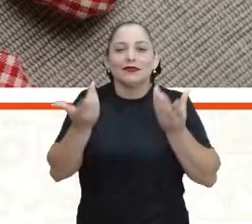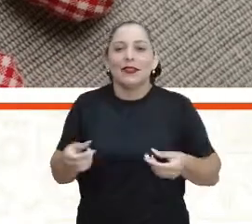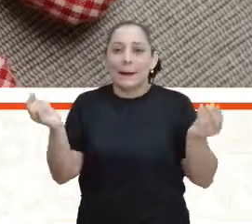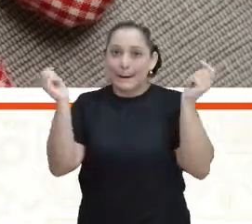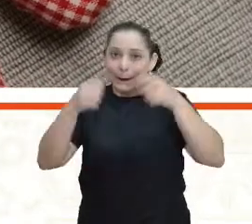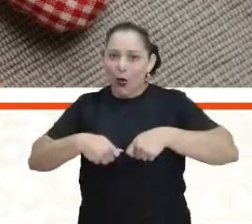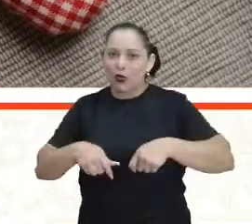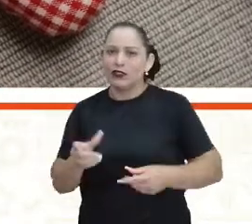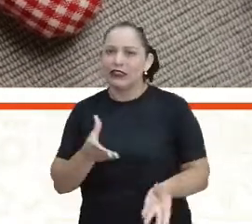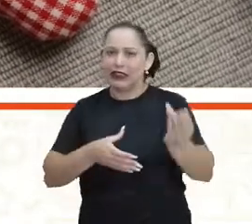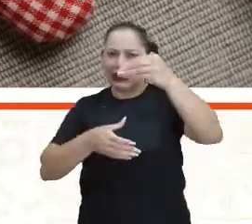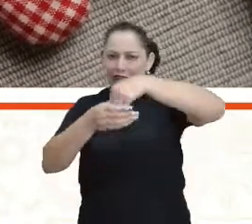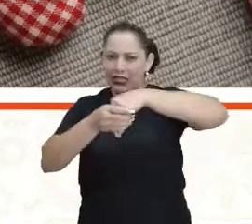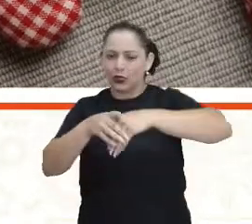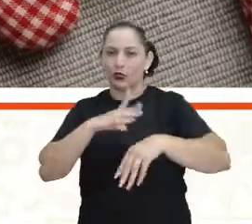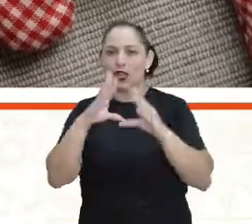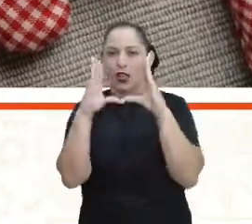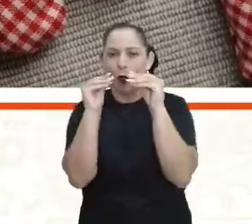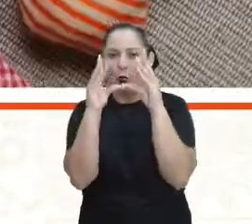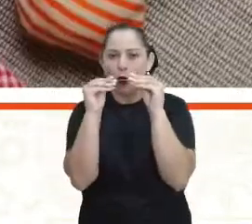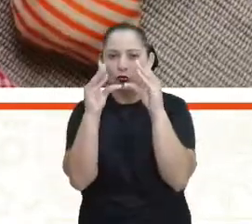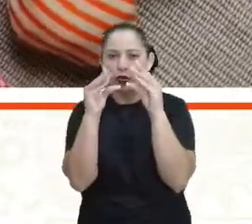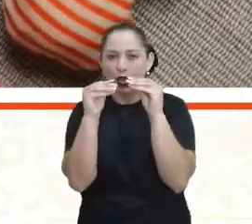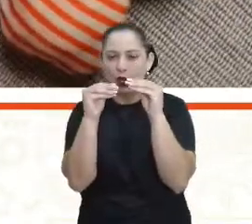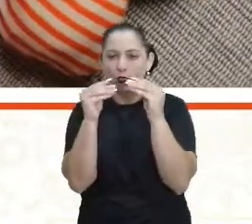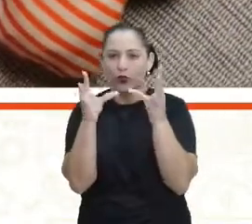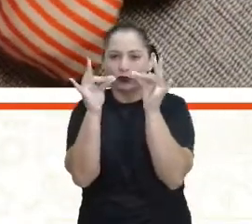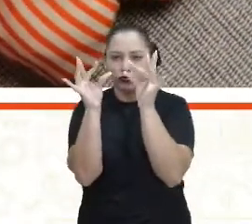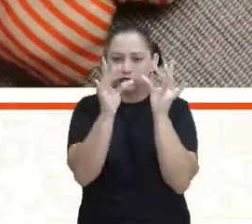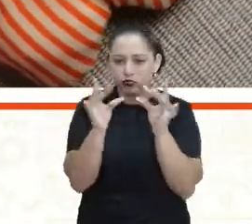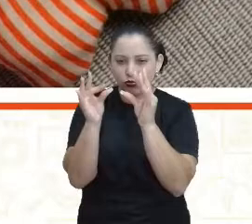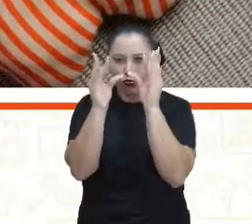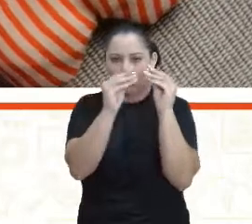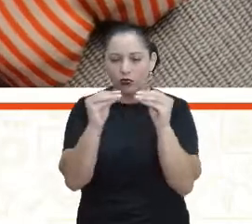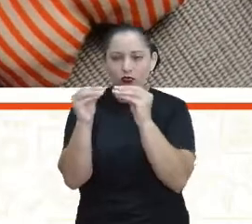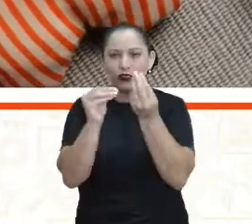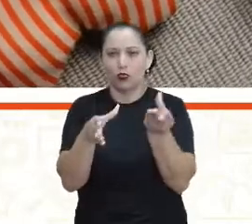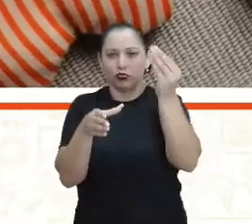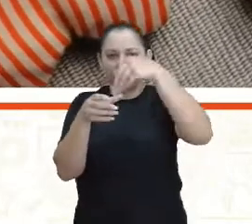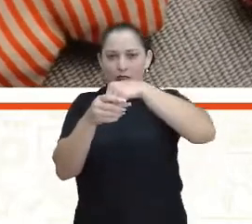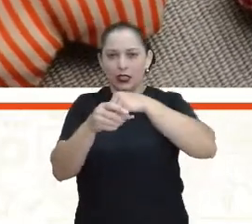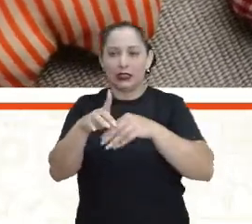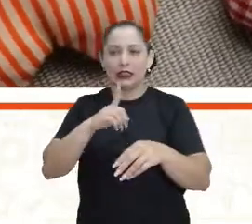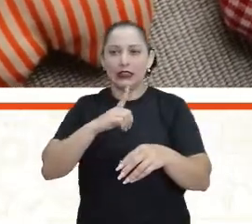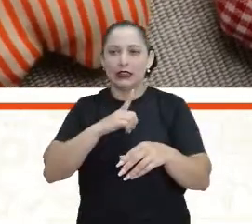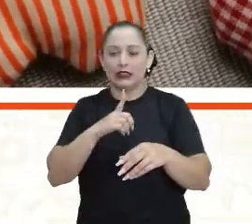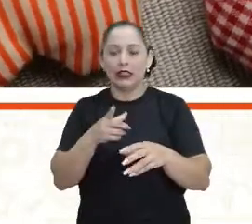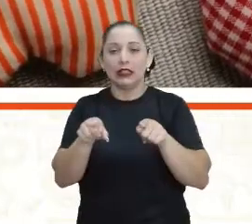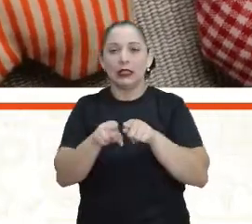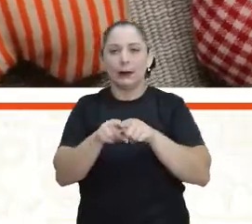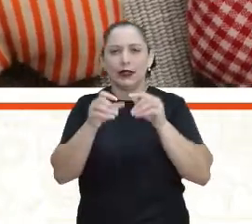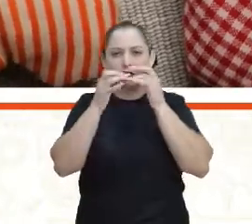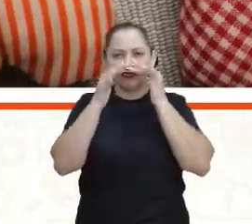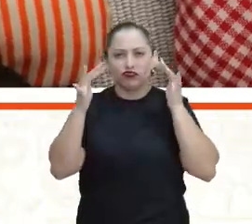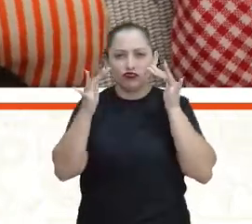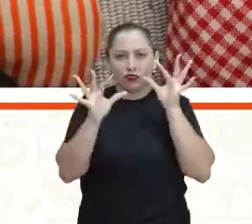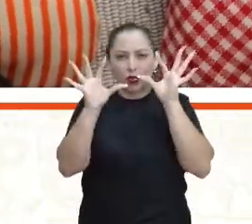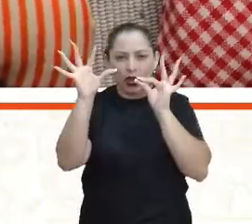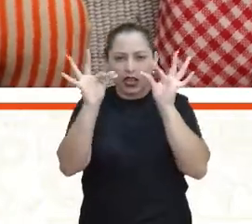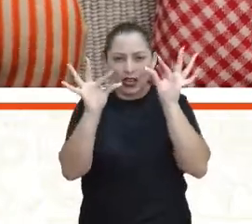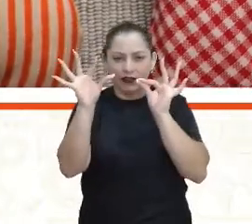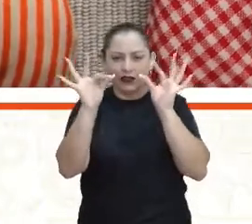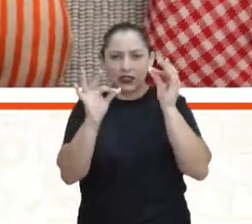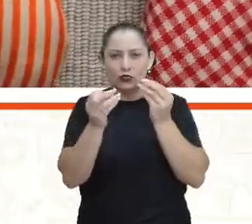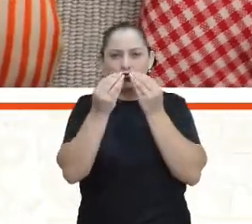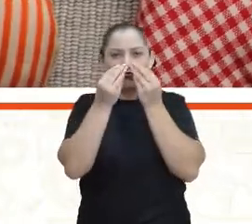recheado com algodão, né? Como diz ali o texto, com elementos como cravo, pó, algum pozinho que tem